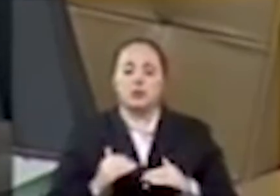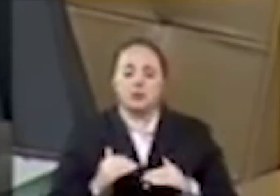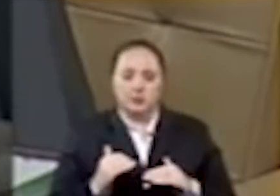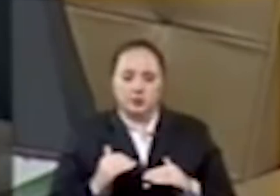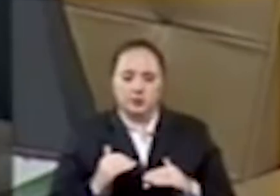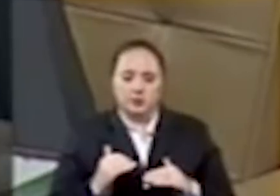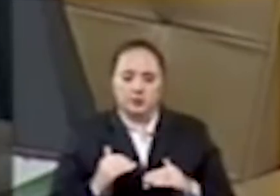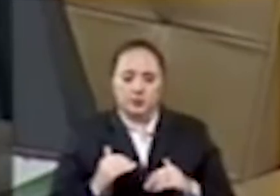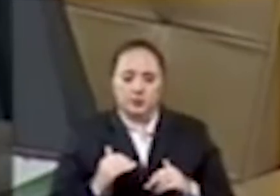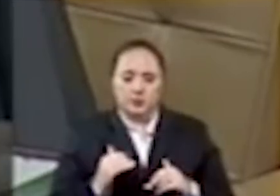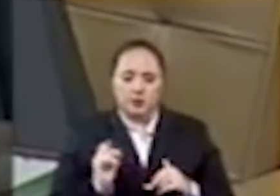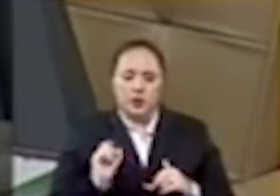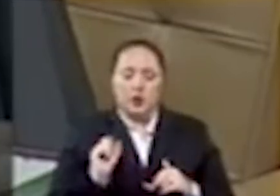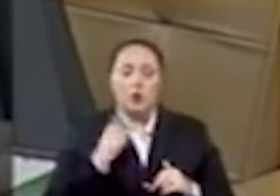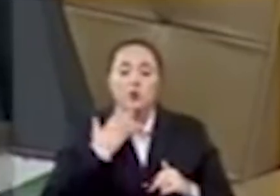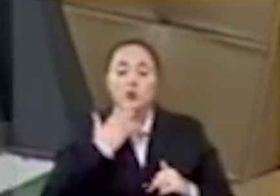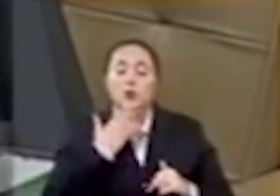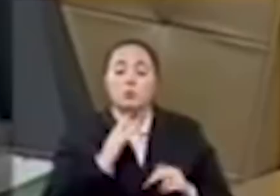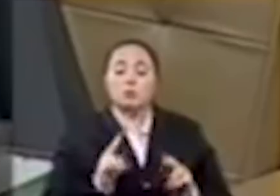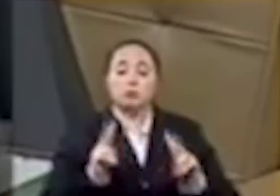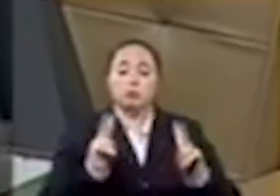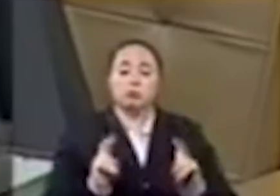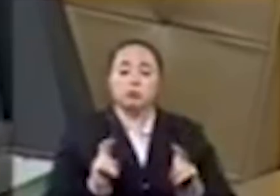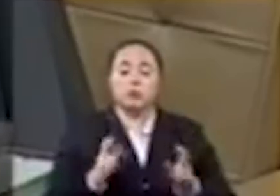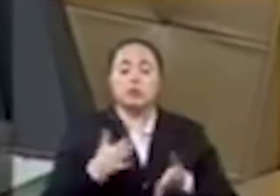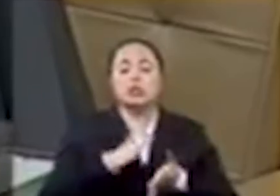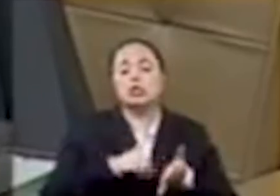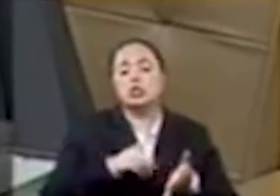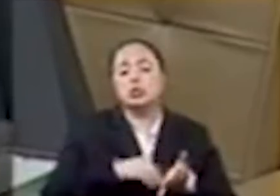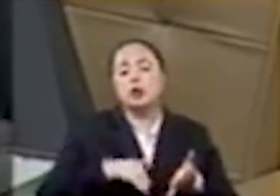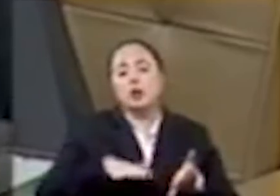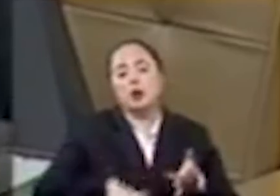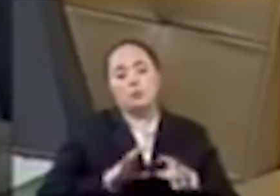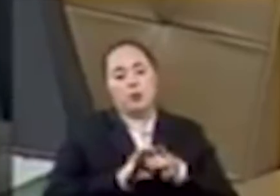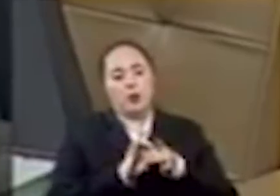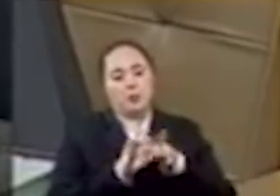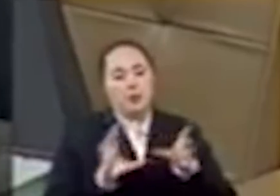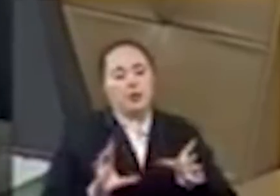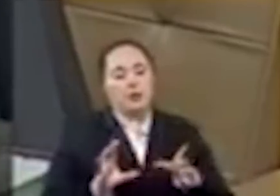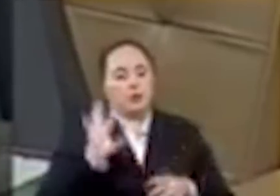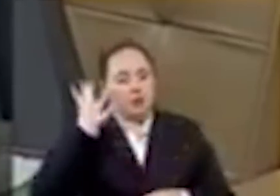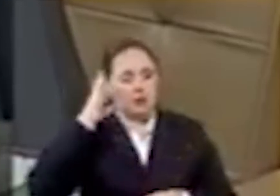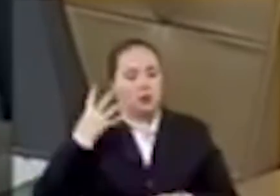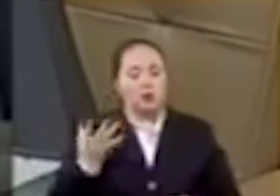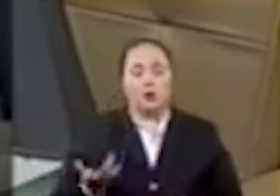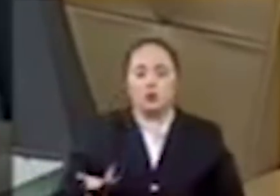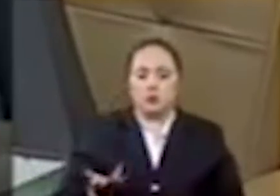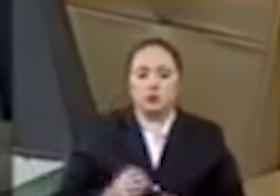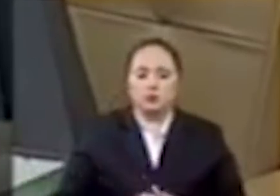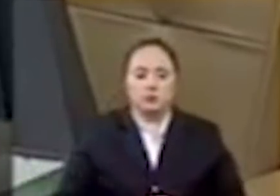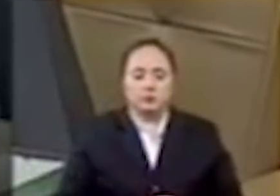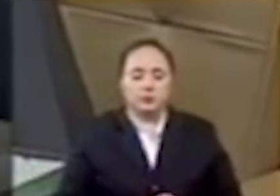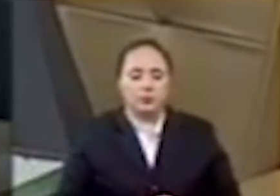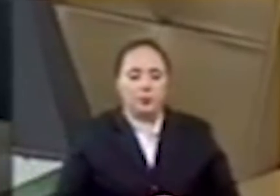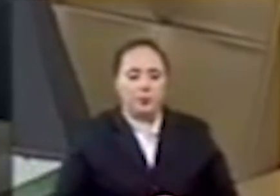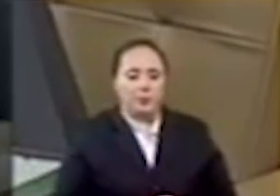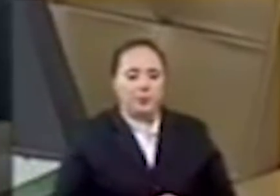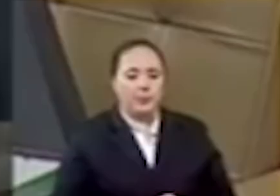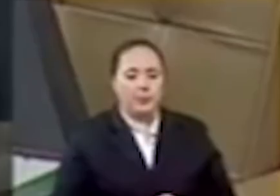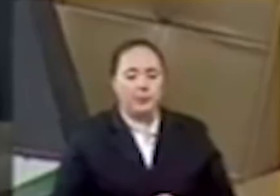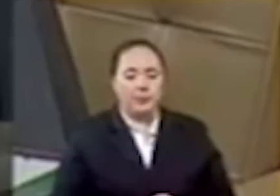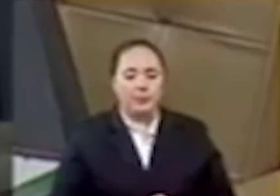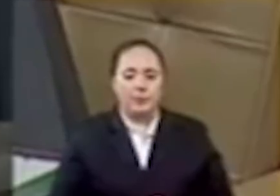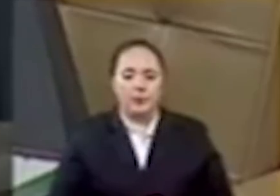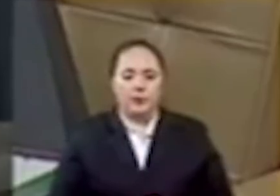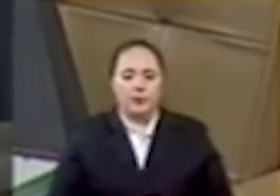que tipo de matéria excluir do âmbito de liberdade decisória do chefe do Poder Executivo. Em